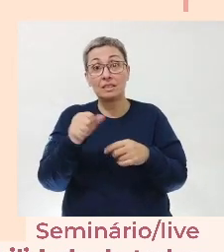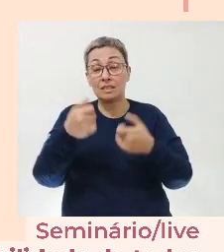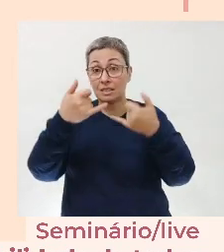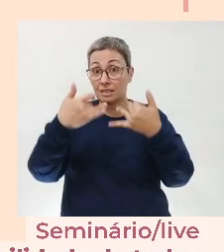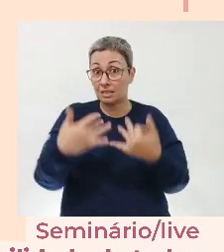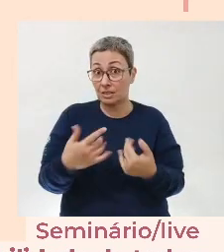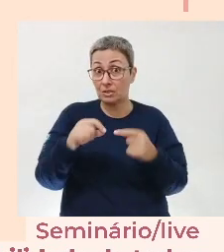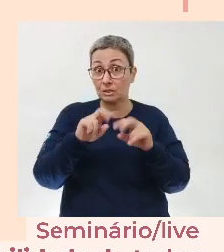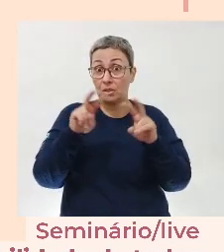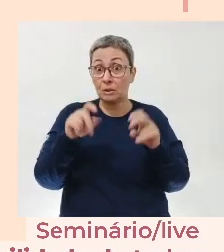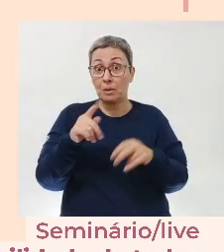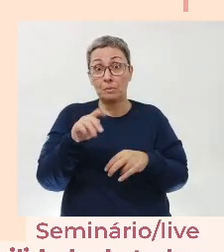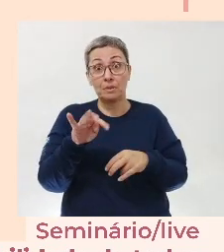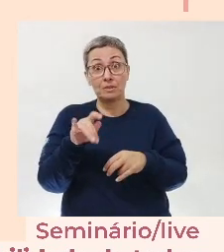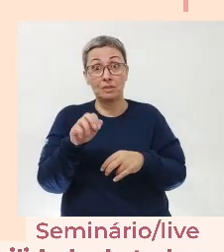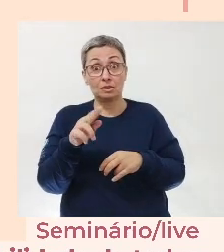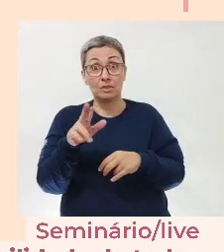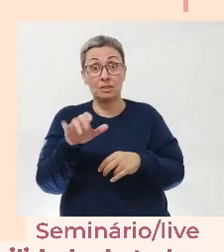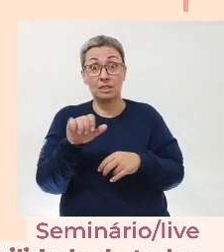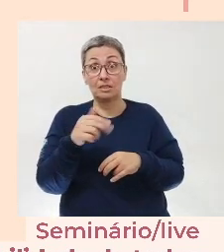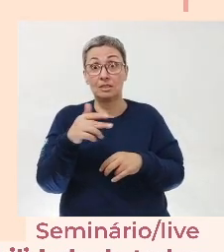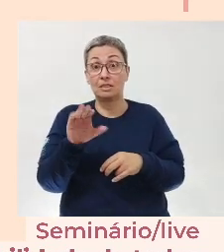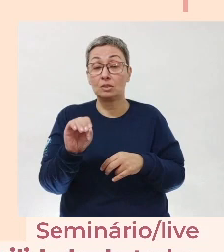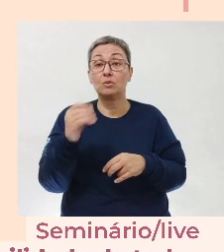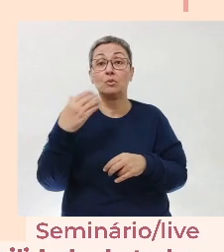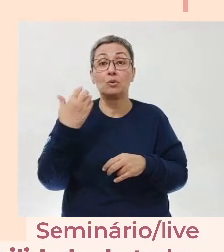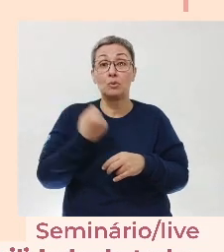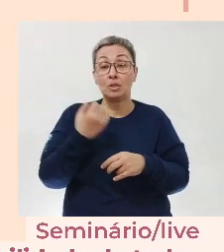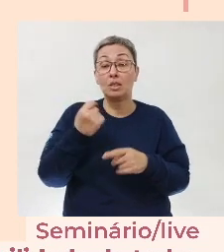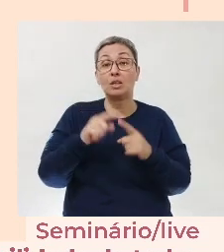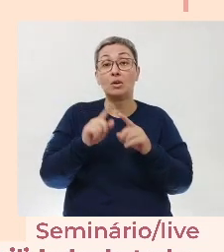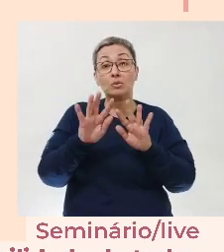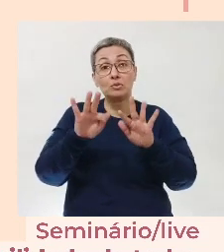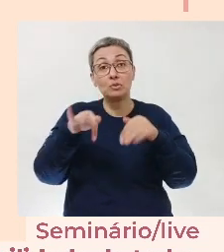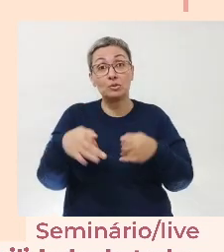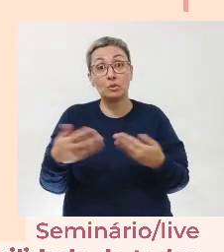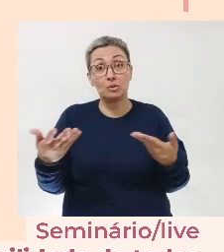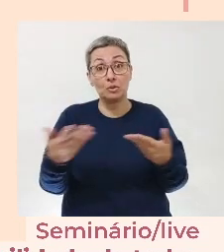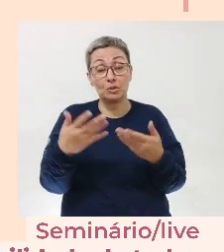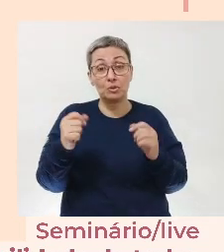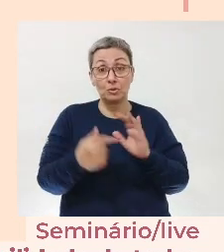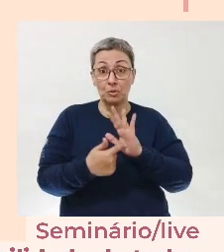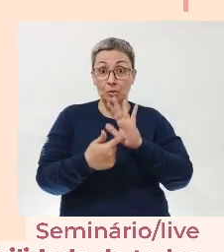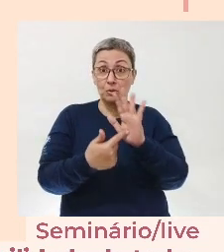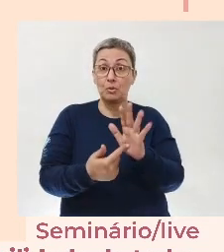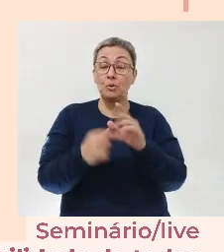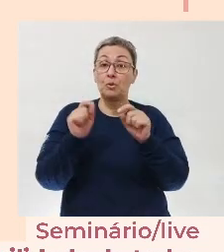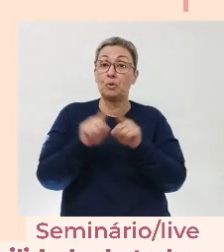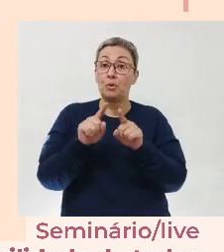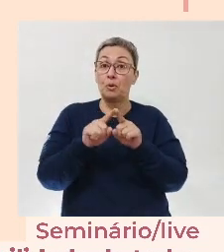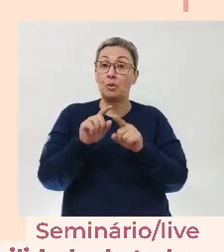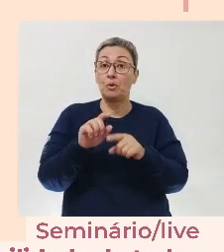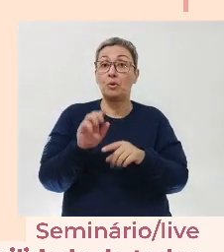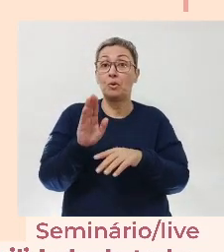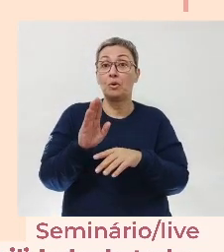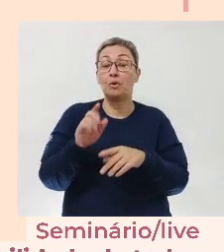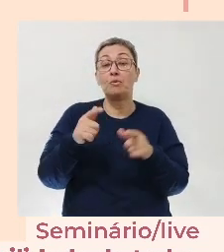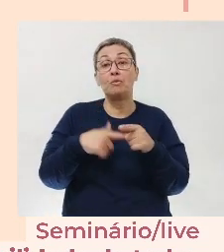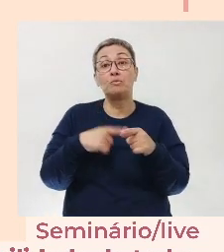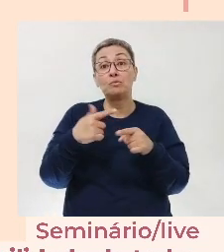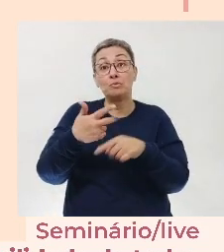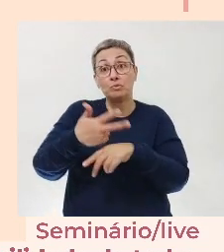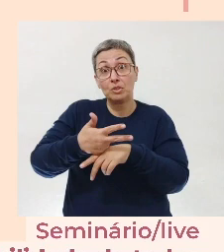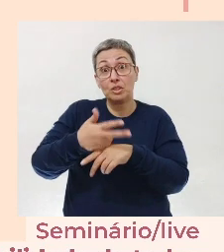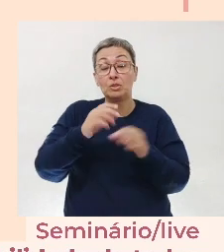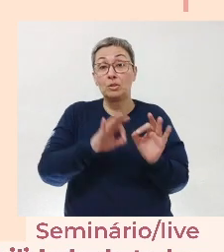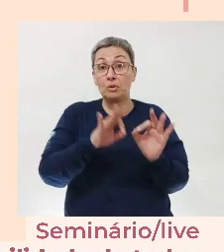gente sempre. E como a Janaína falou a respeito da pasteurização do leite, eu gostaria de finalizar